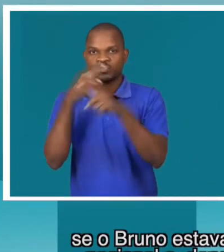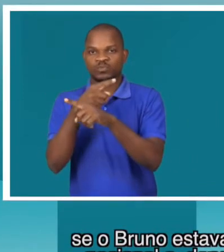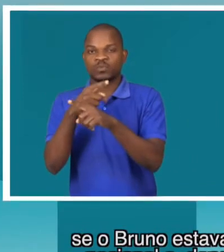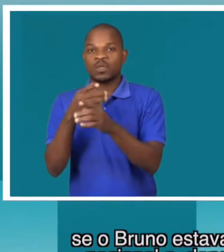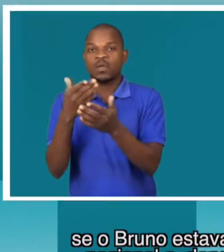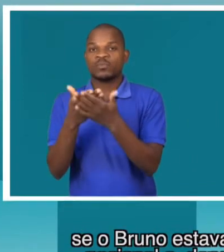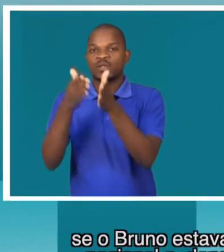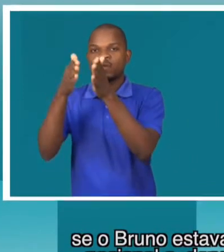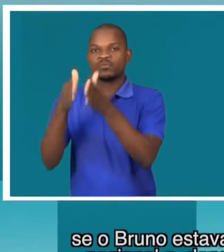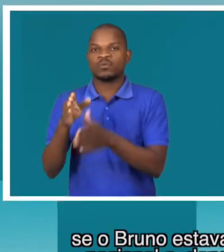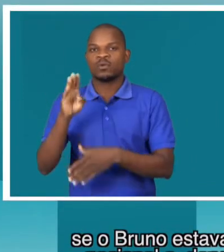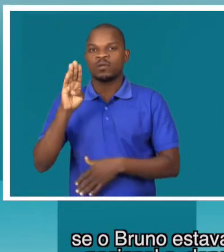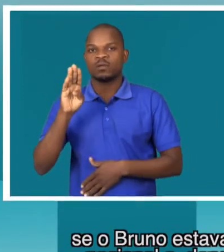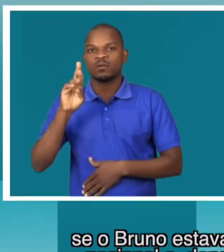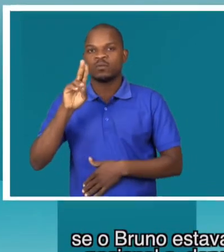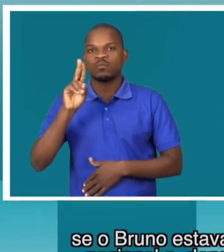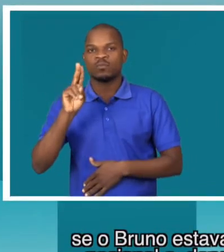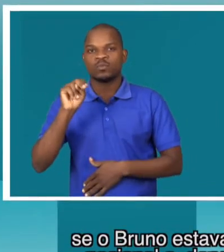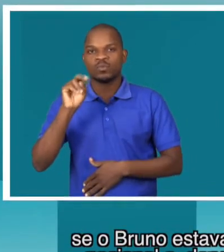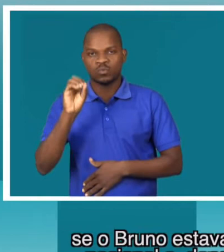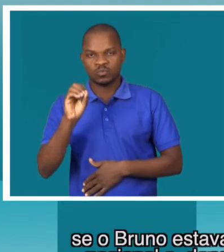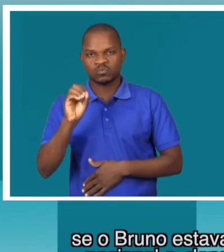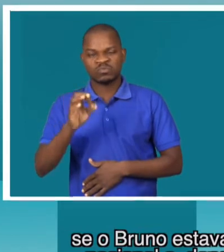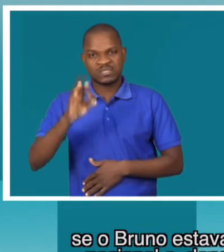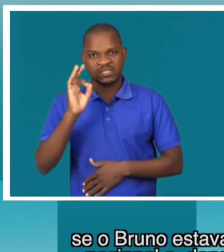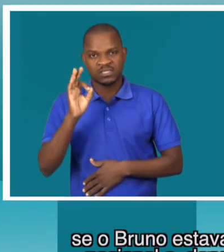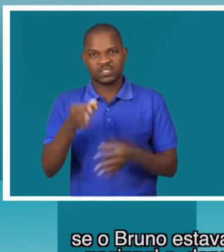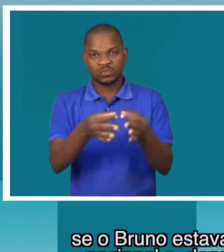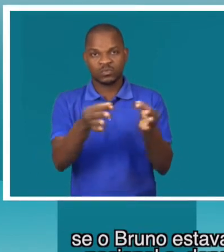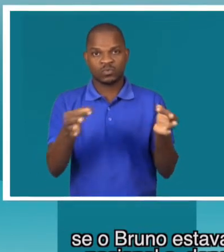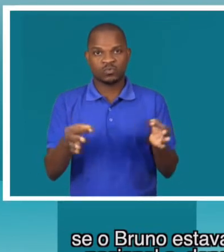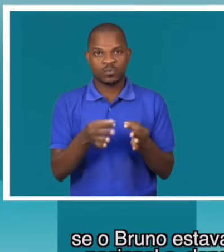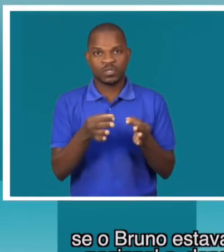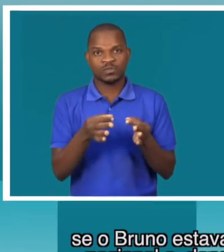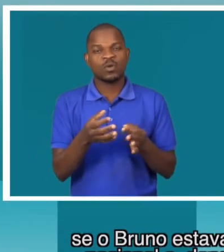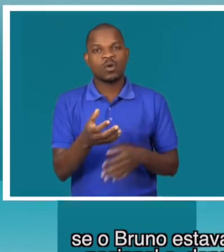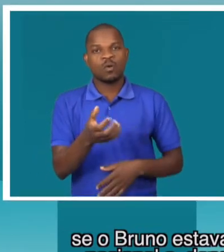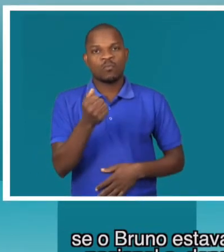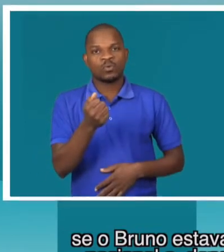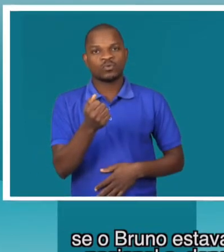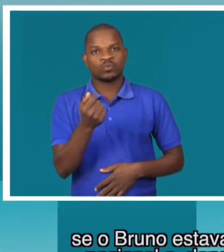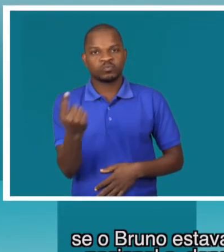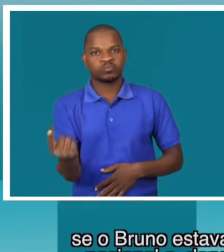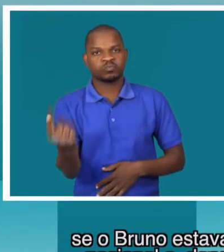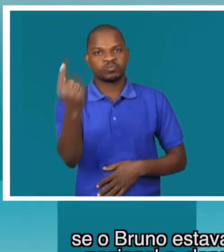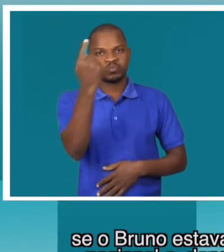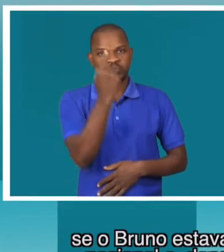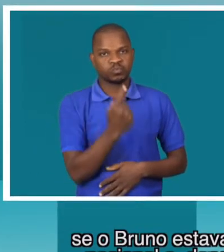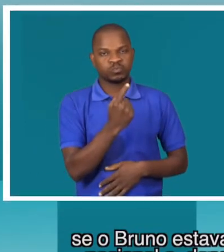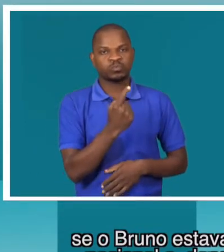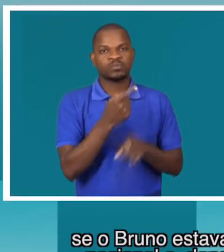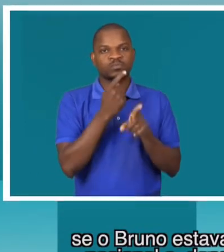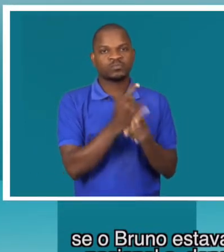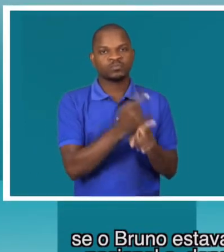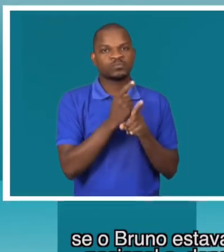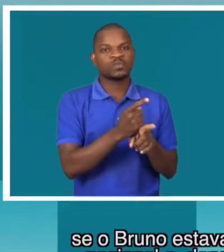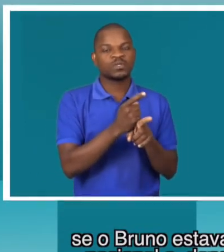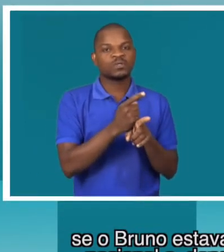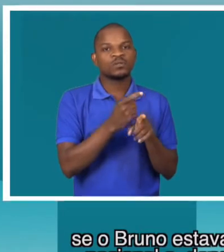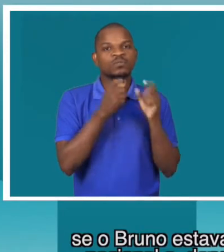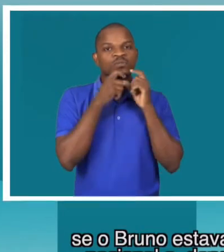legal para poder ver representar o país, a Associação Nacional e depois de retornar ao